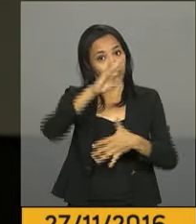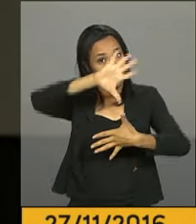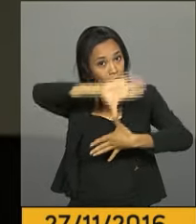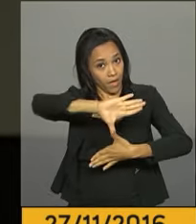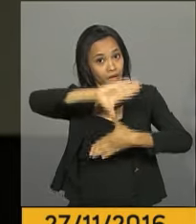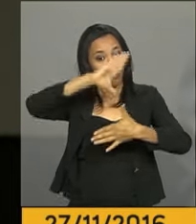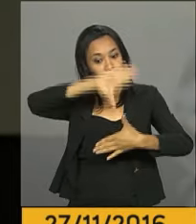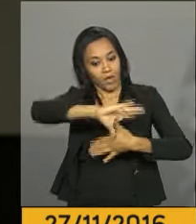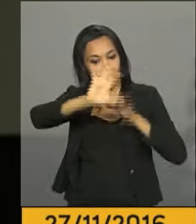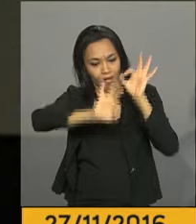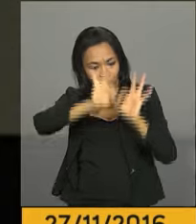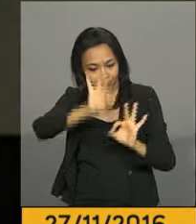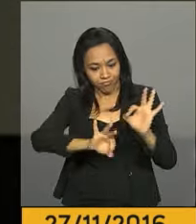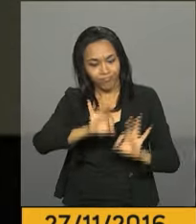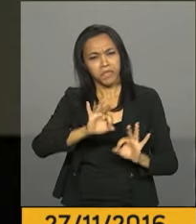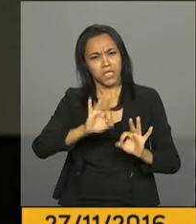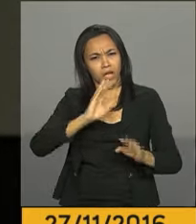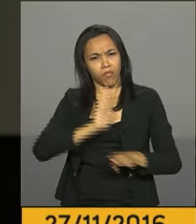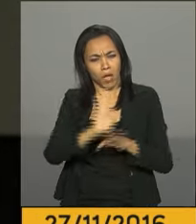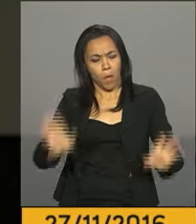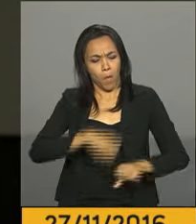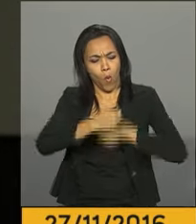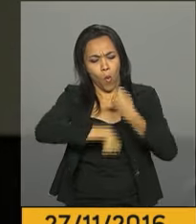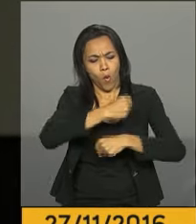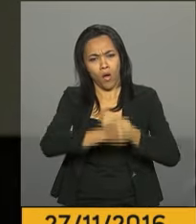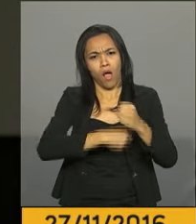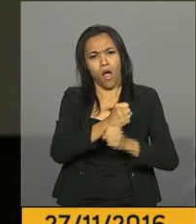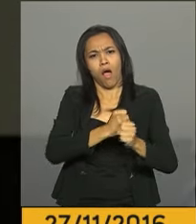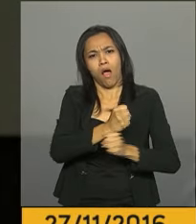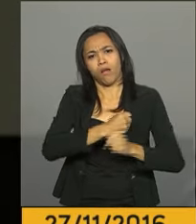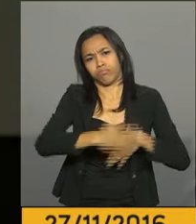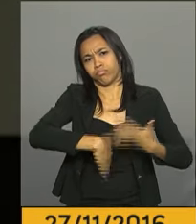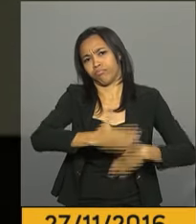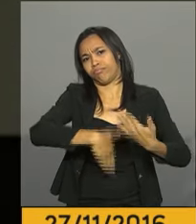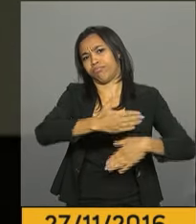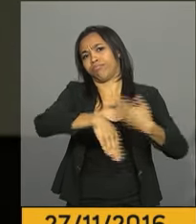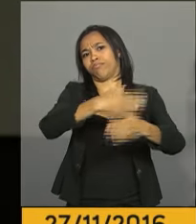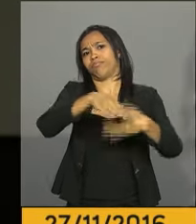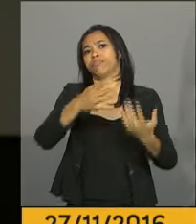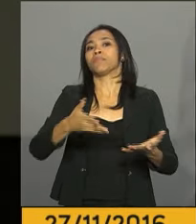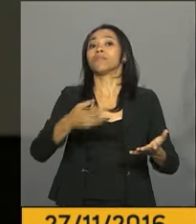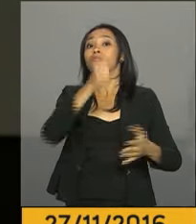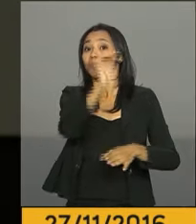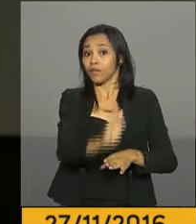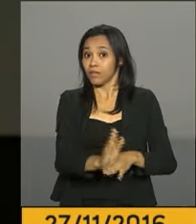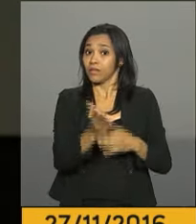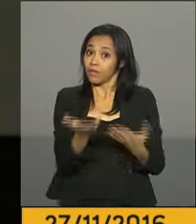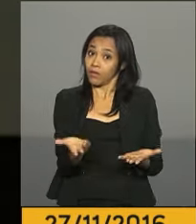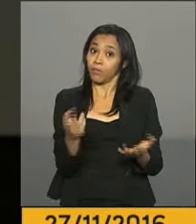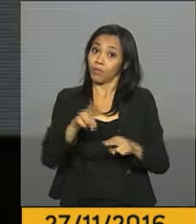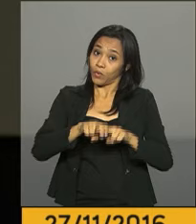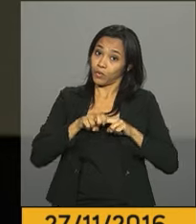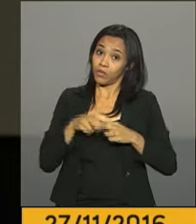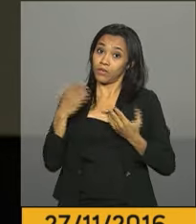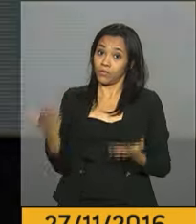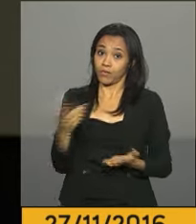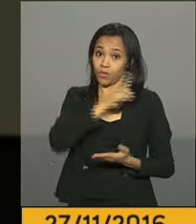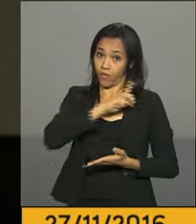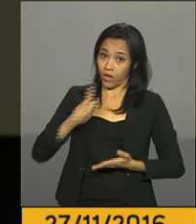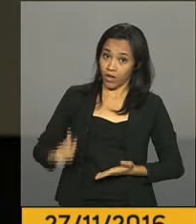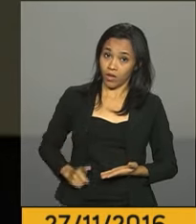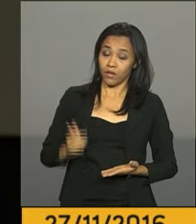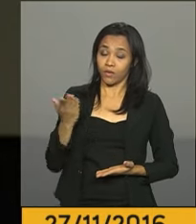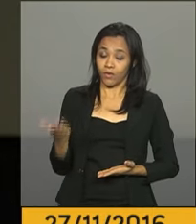América, prestaram um grande serviço ao desenvolvimento do nosso país. Não é sem razão que o governador Geraldo Alckmin